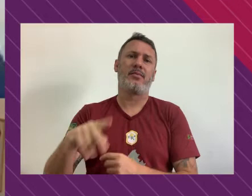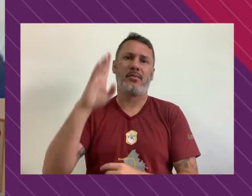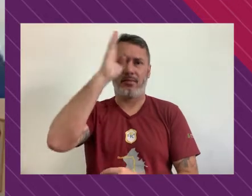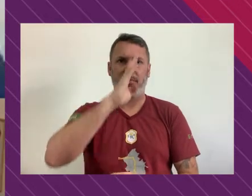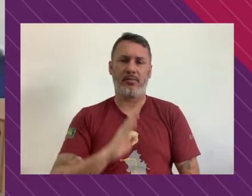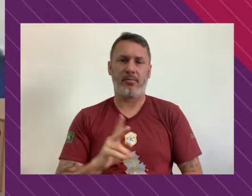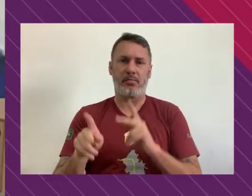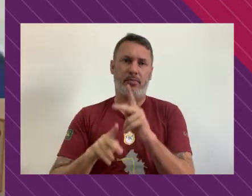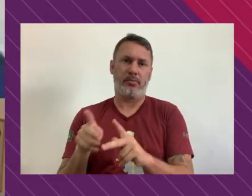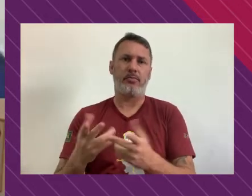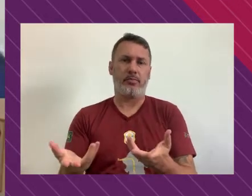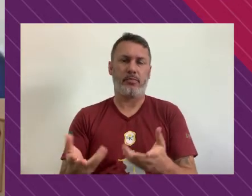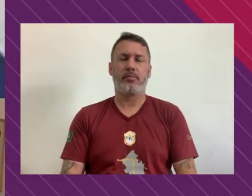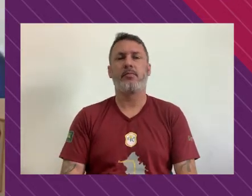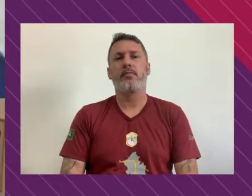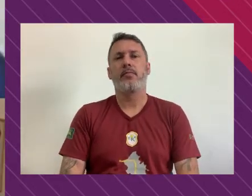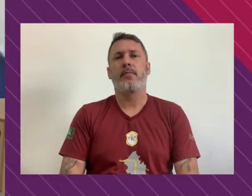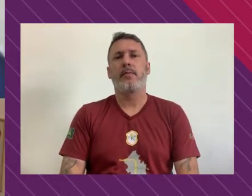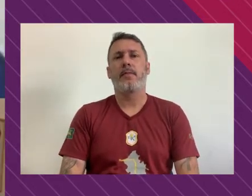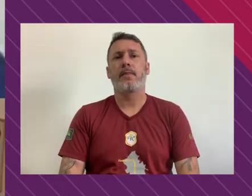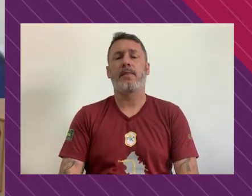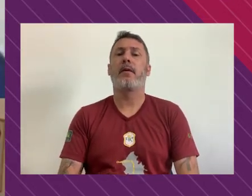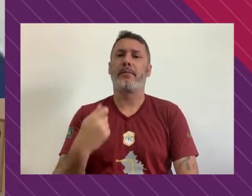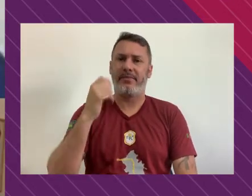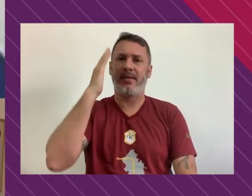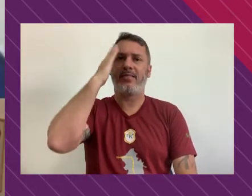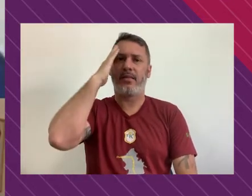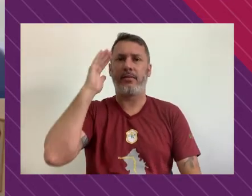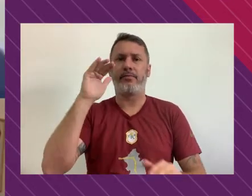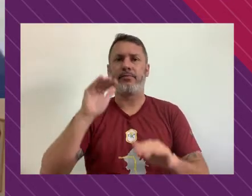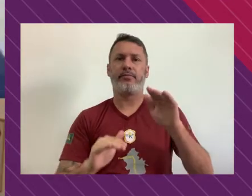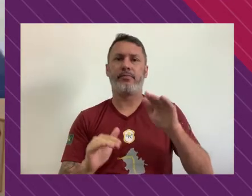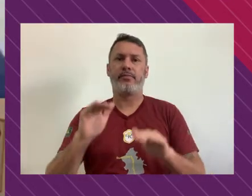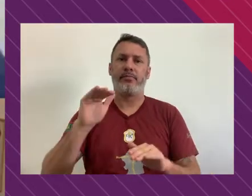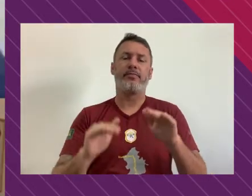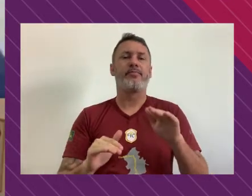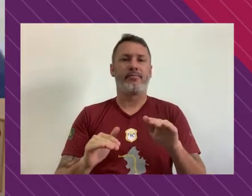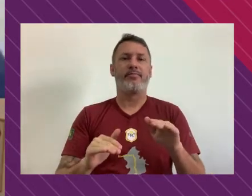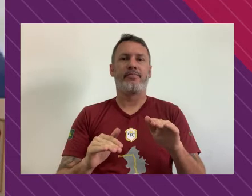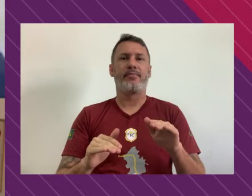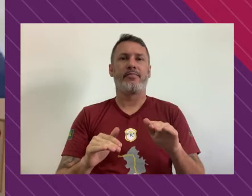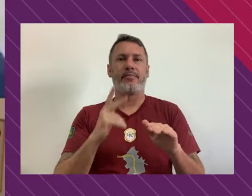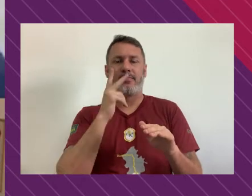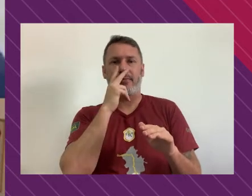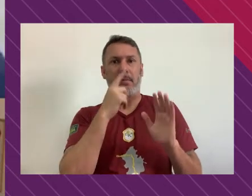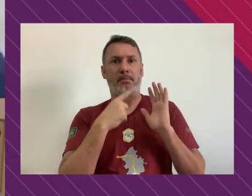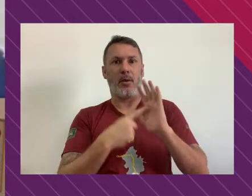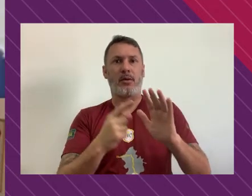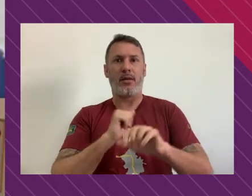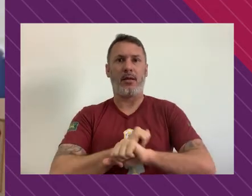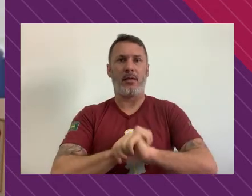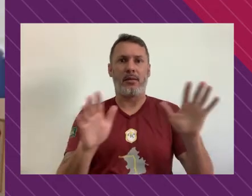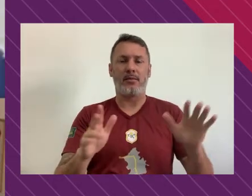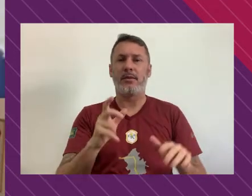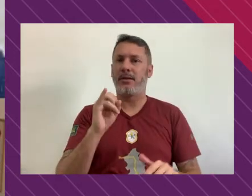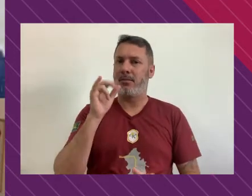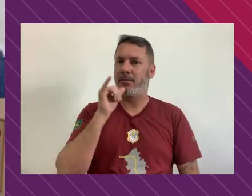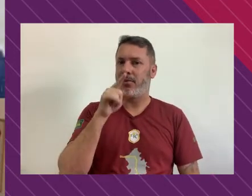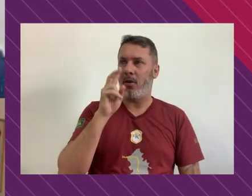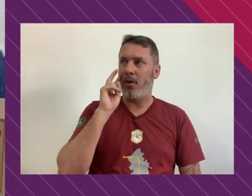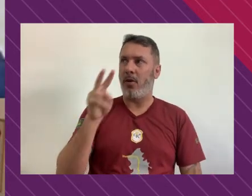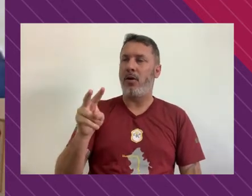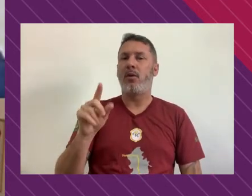salário. É um excelente salário. Mas, ao mesmo tempo, a gente sabe que uma pessoa que ganha R$27.000, em que pese ser